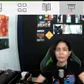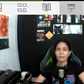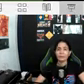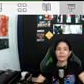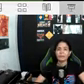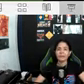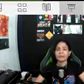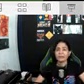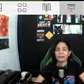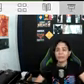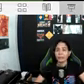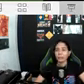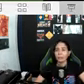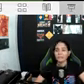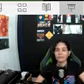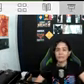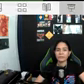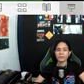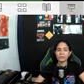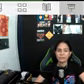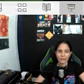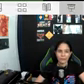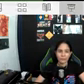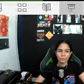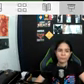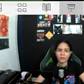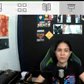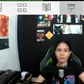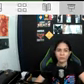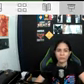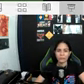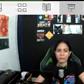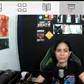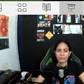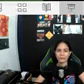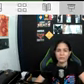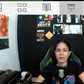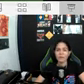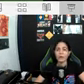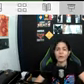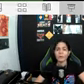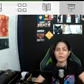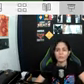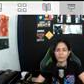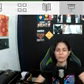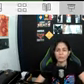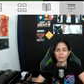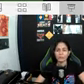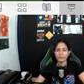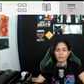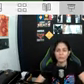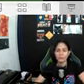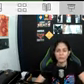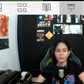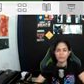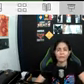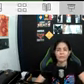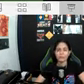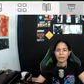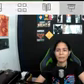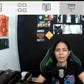Então, dando continuidade, a gente tem o procedimento cego, que é o processo no qual o investigador que está a fazer